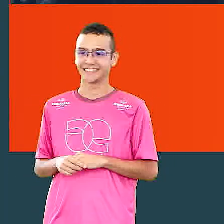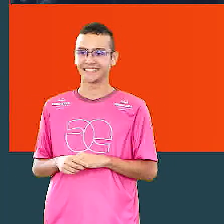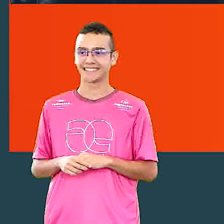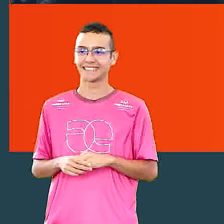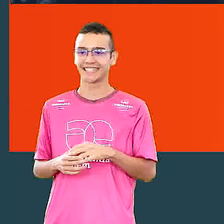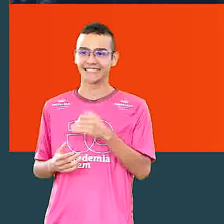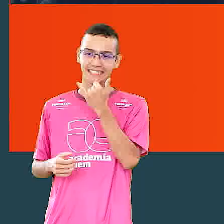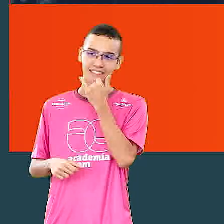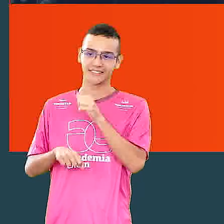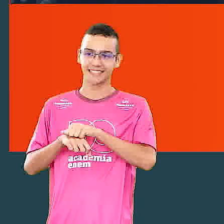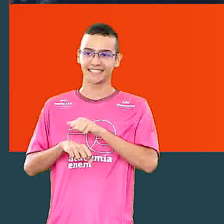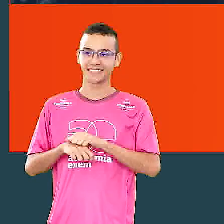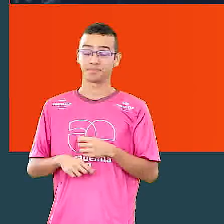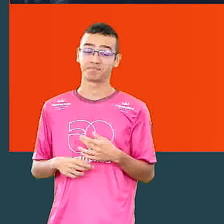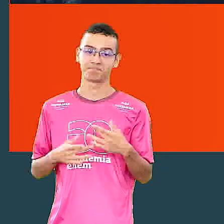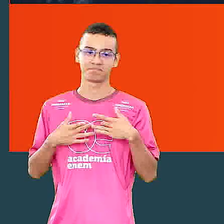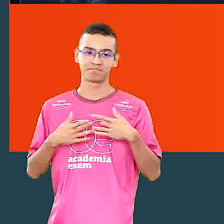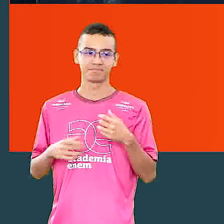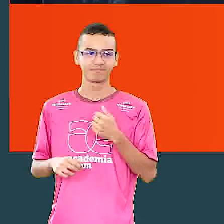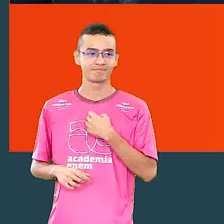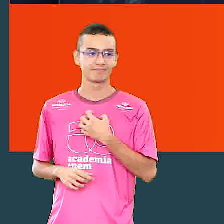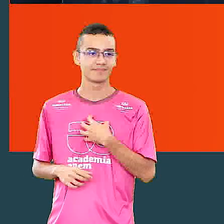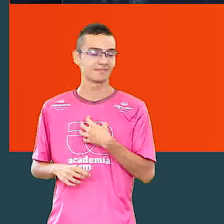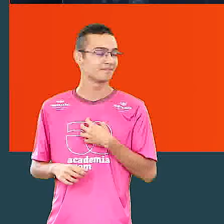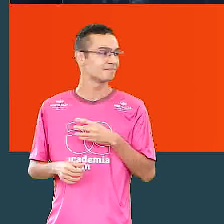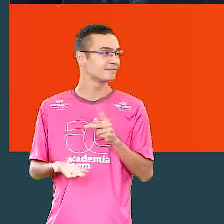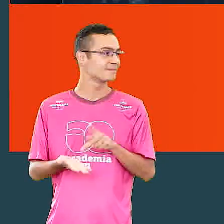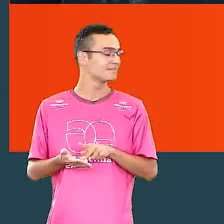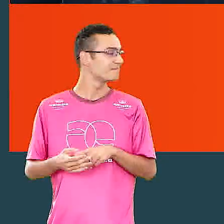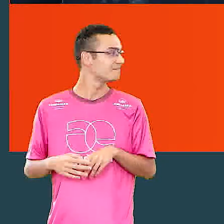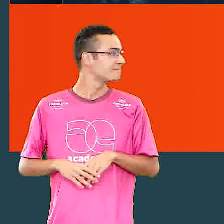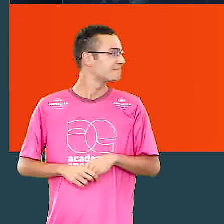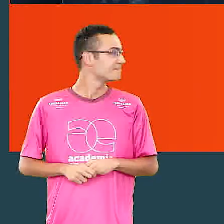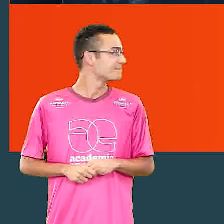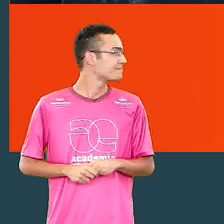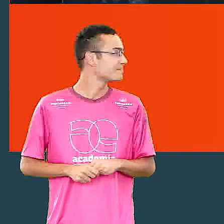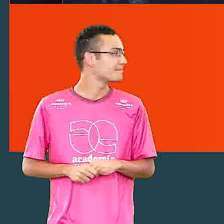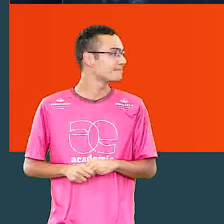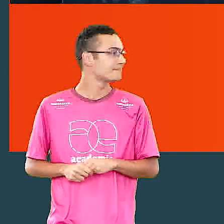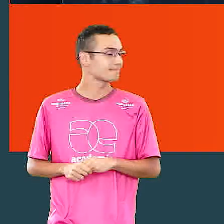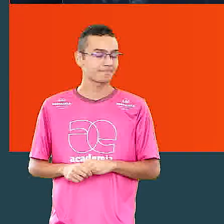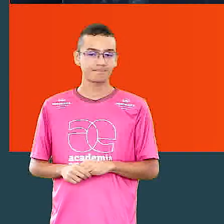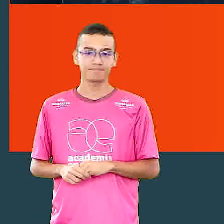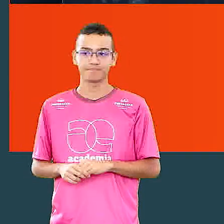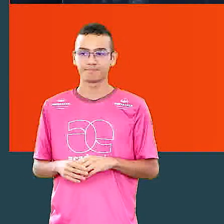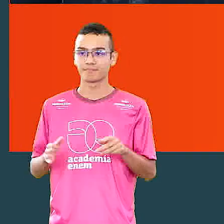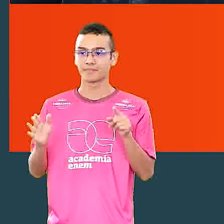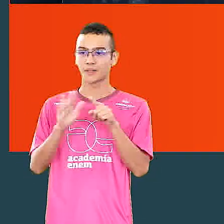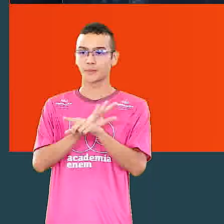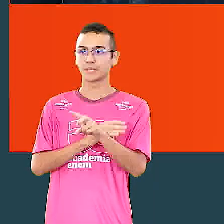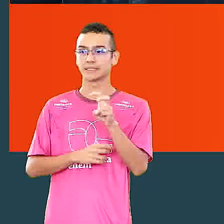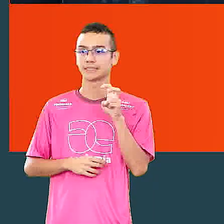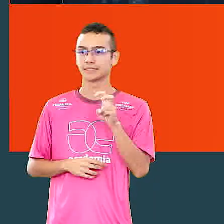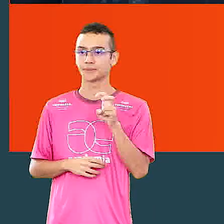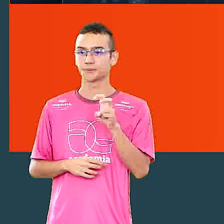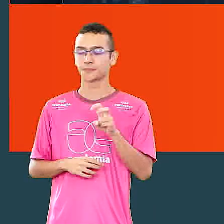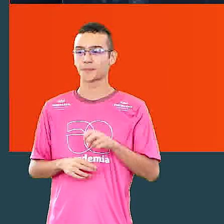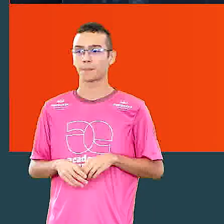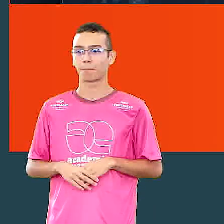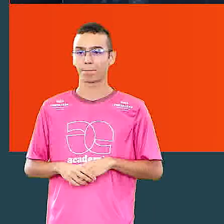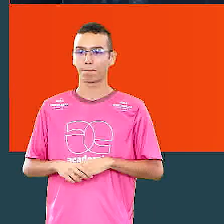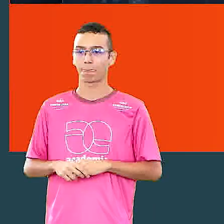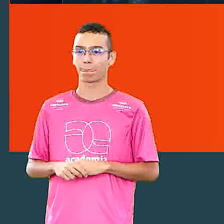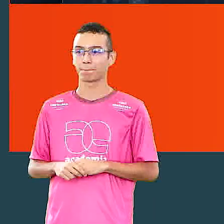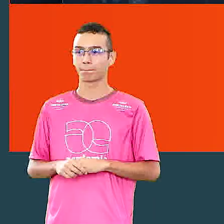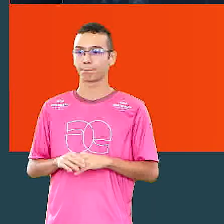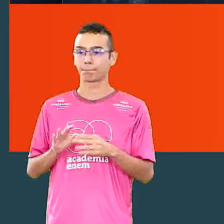Vocês viram, legado, vocês viram. Olha aí, ó. Vamos, amores. Olha aí, ó. Quinta questão. Bote aí.